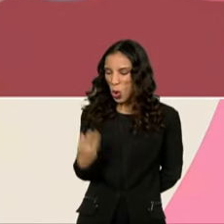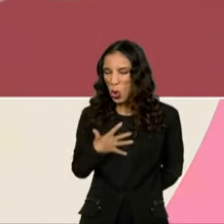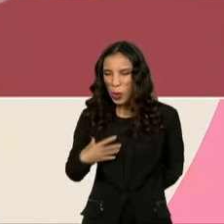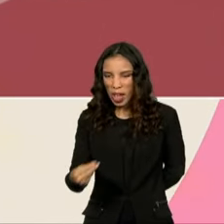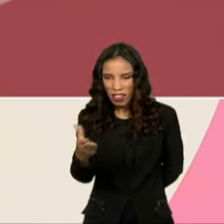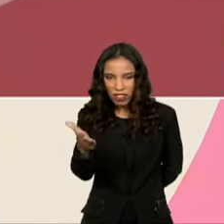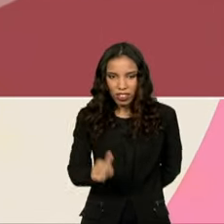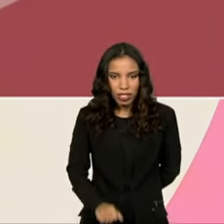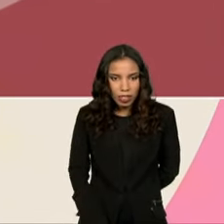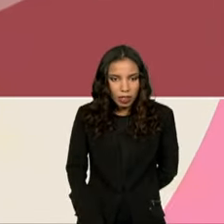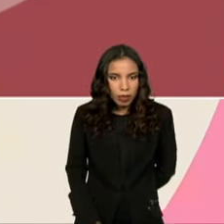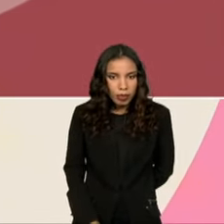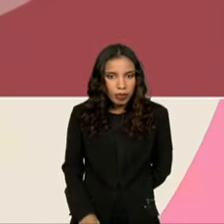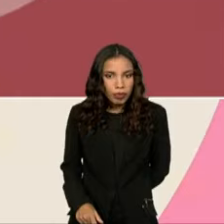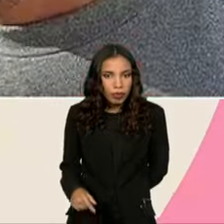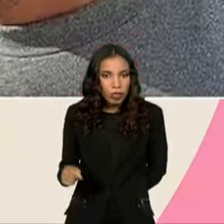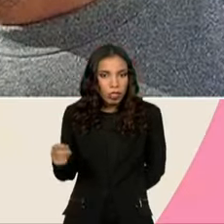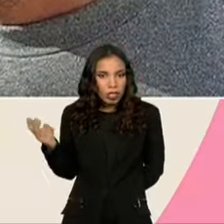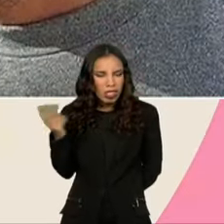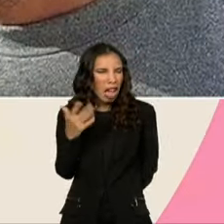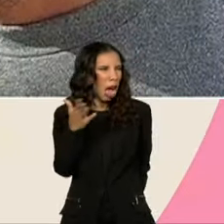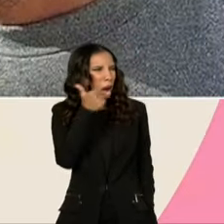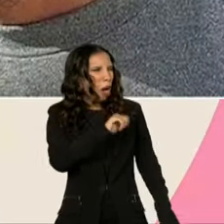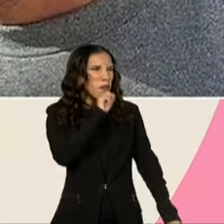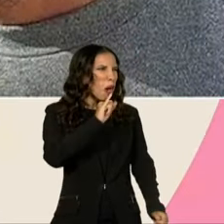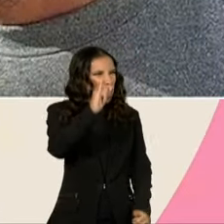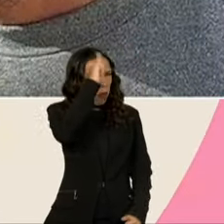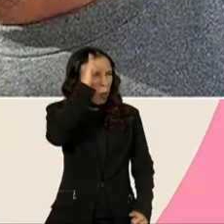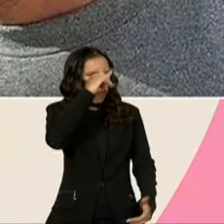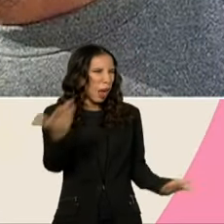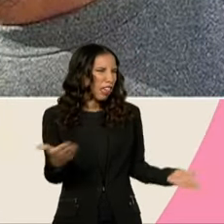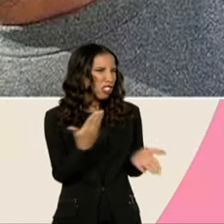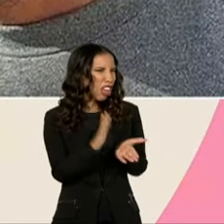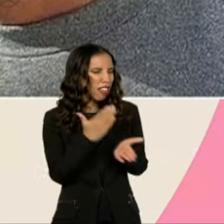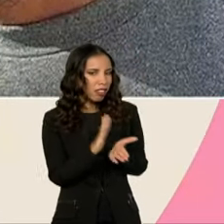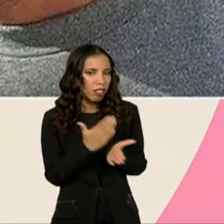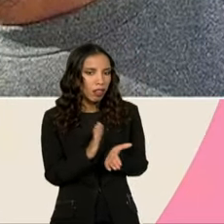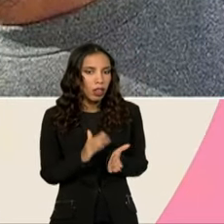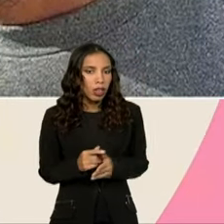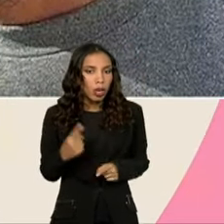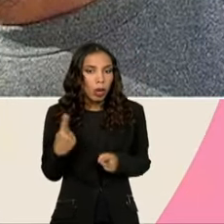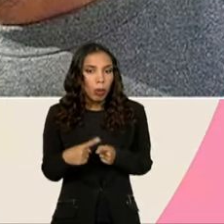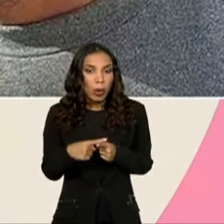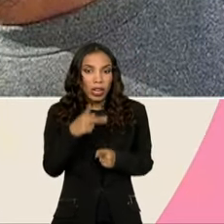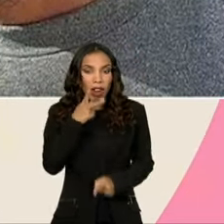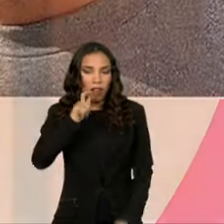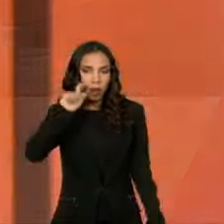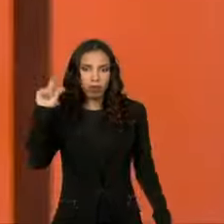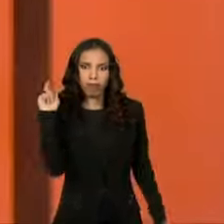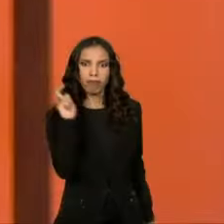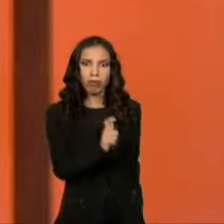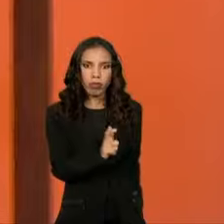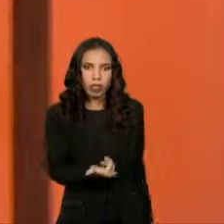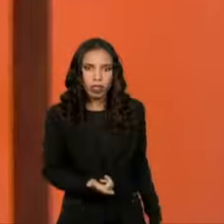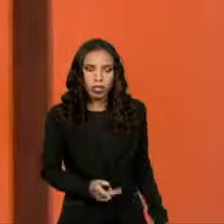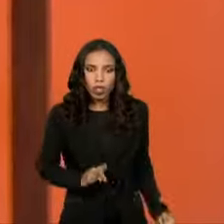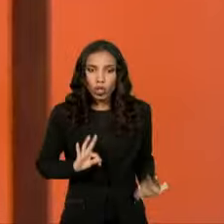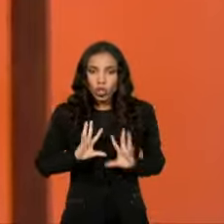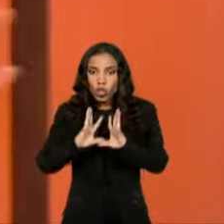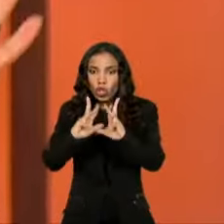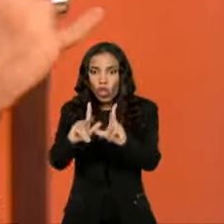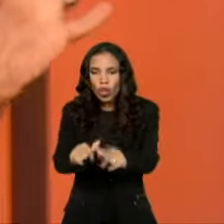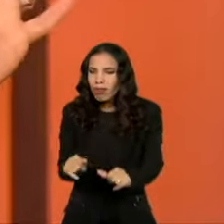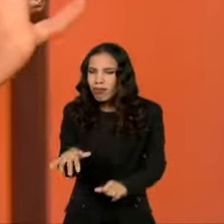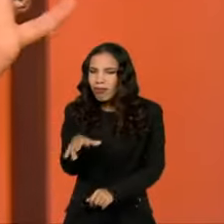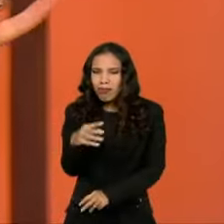né? É. E os outros dois na mesma bagunça. Mãe, que besteira, entendeu? Mas é que ela foi cirúrgica na fala cirúrgica e eles todos... Mas eu não tive